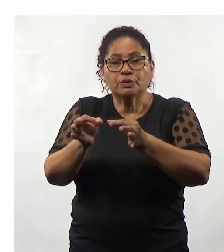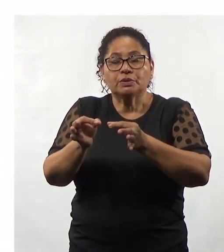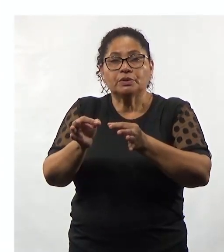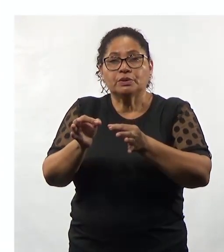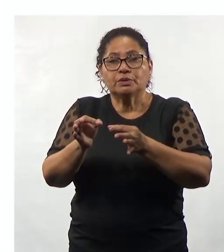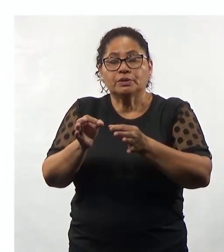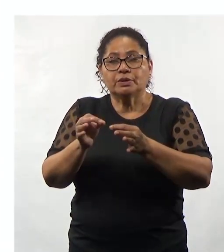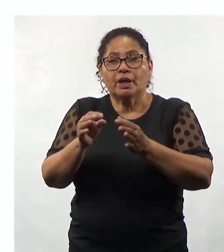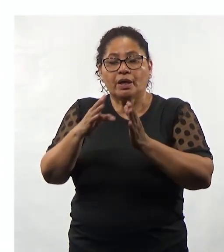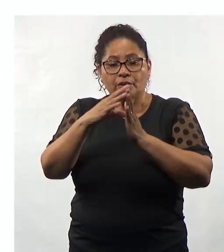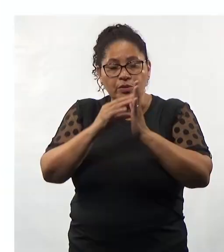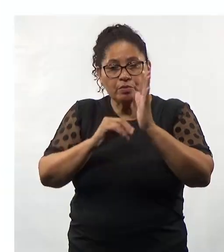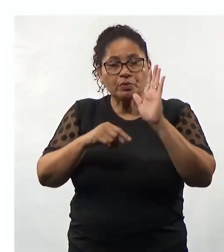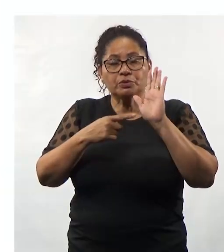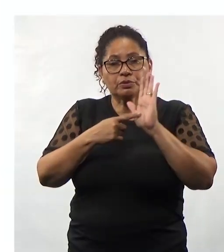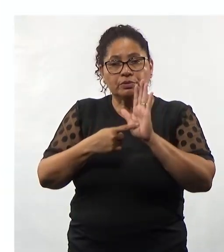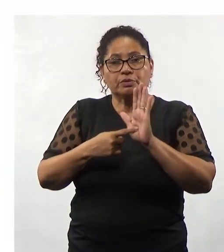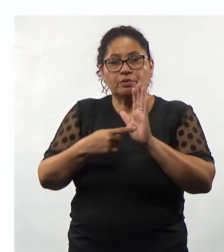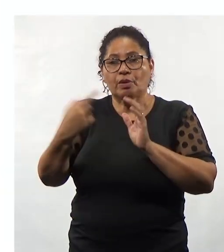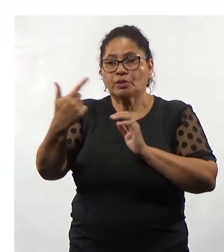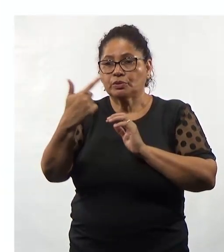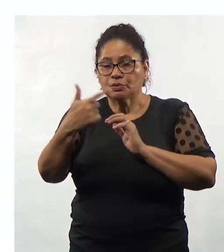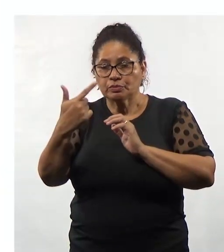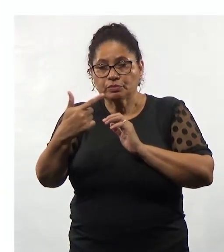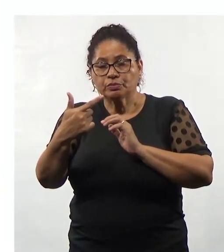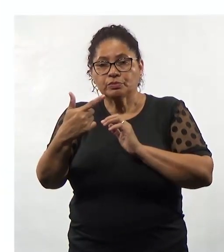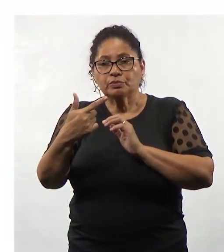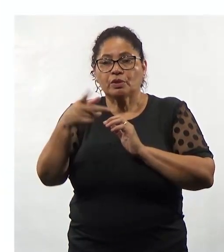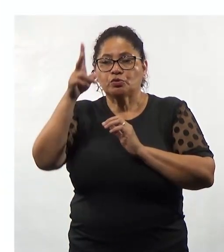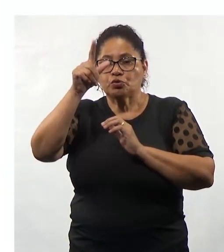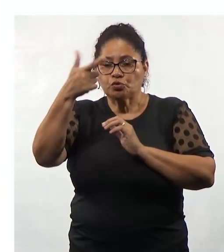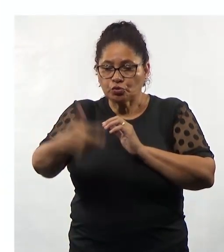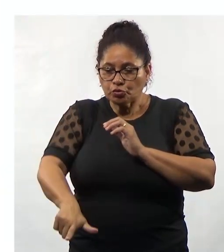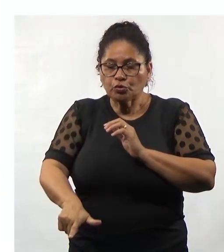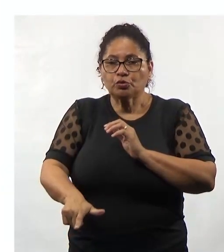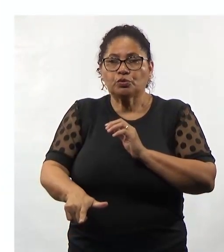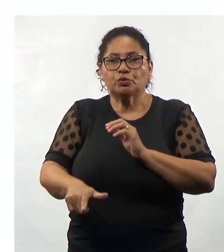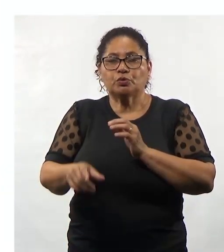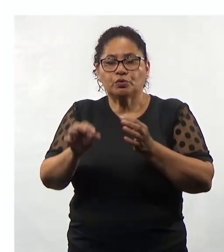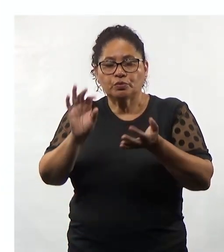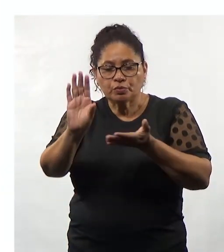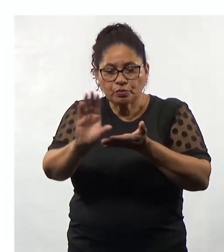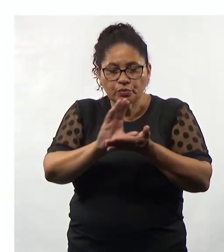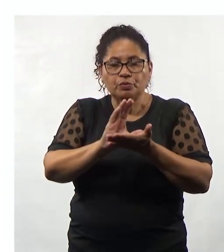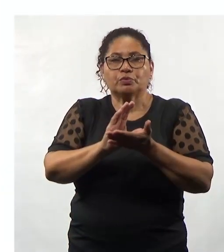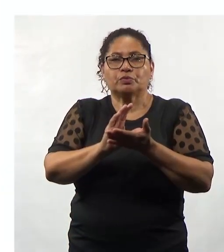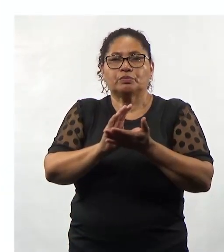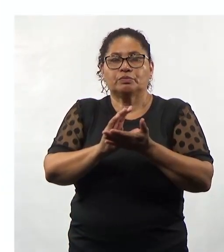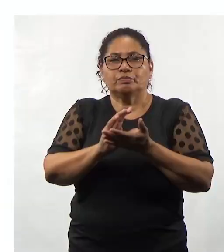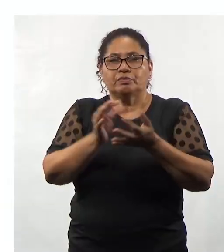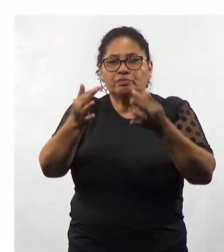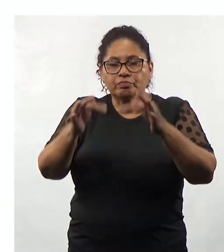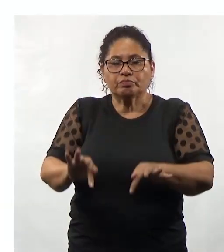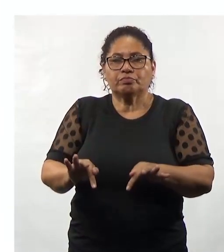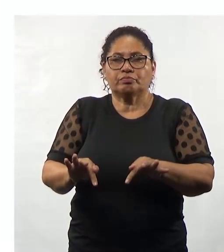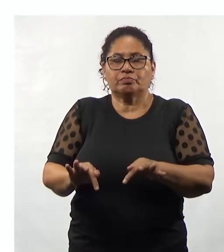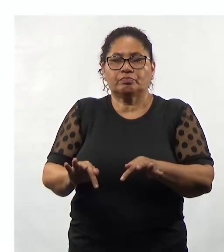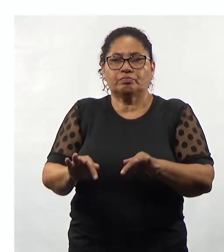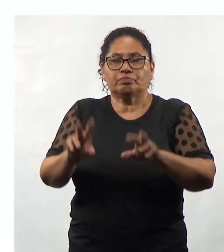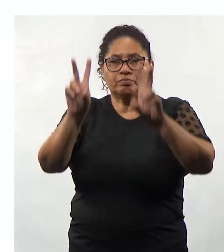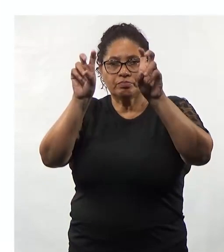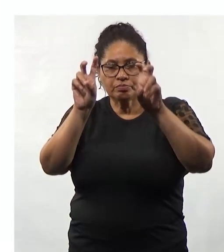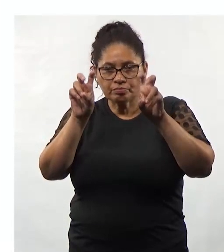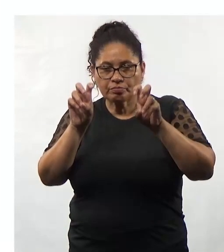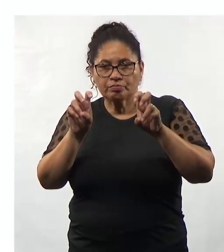ajustes e rodar o modelo, né, a segunda vez. Aí analisa o balanceamento, finaliza, e